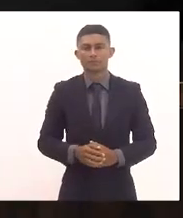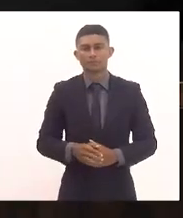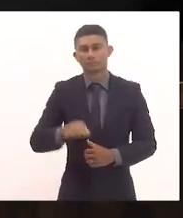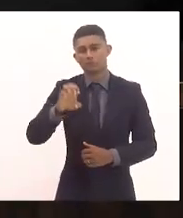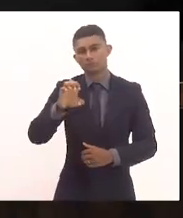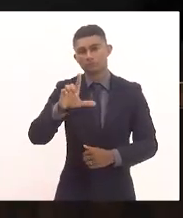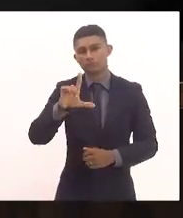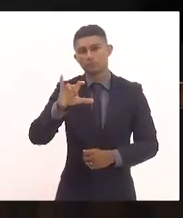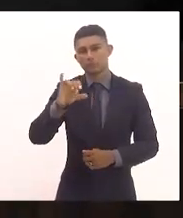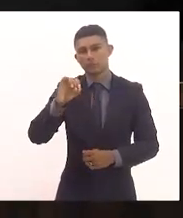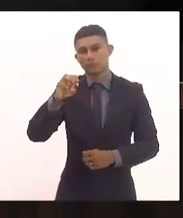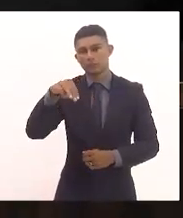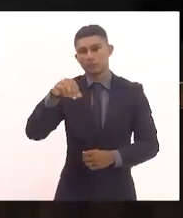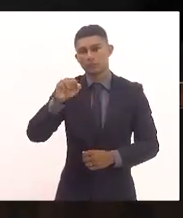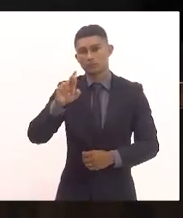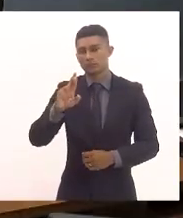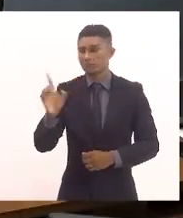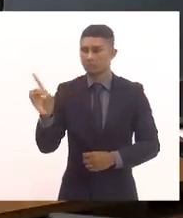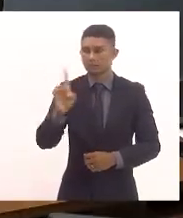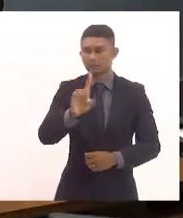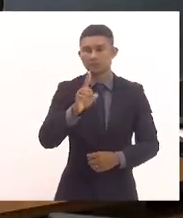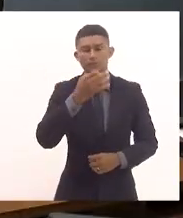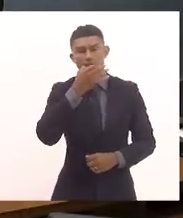Eleomar Coelho.